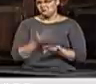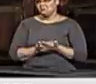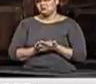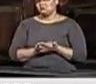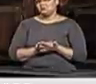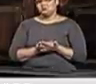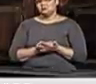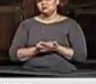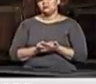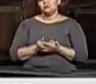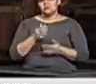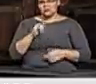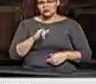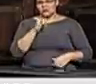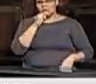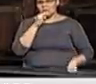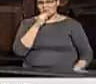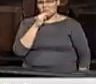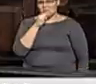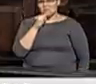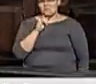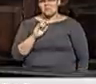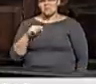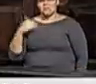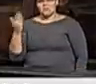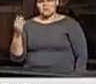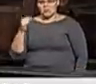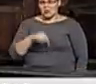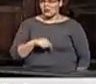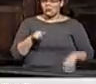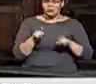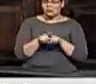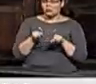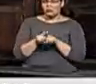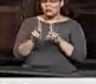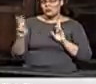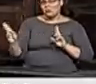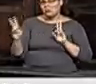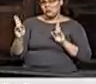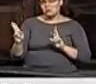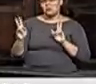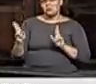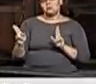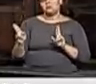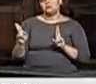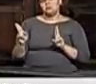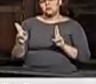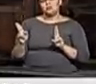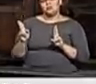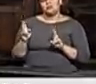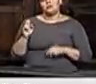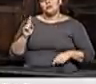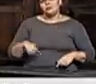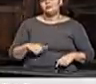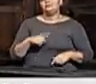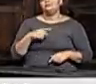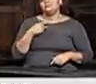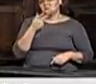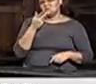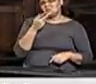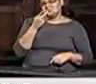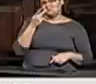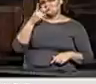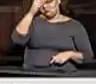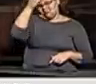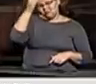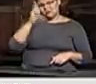acredito nisso. Se há demagogia de lá, há demagogia daqui também. É demagogia dizer que